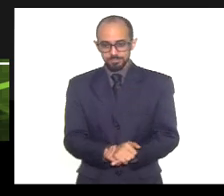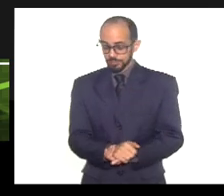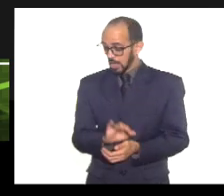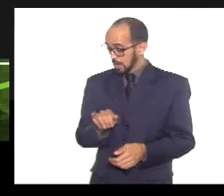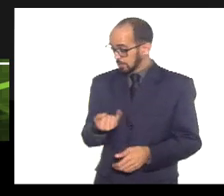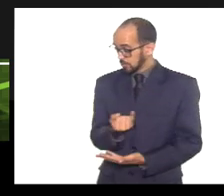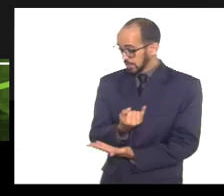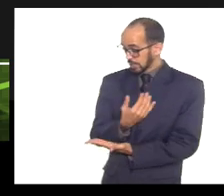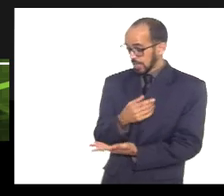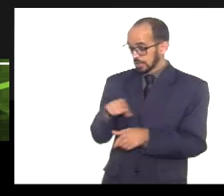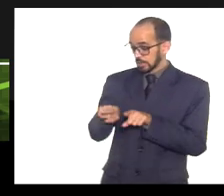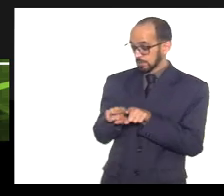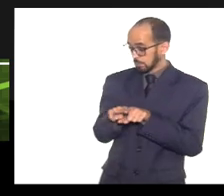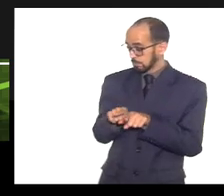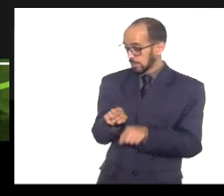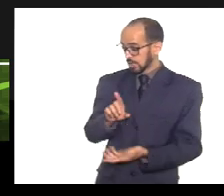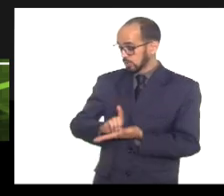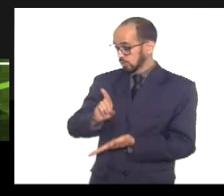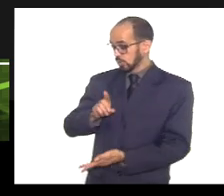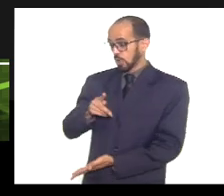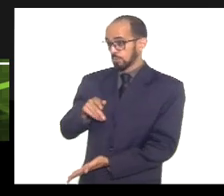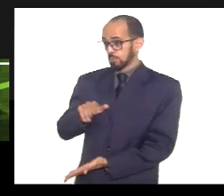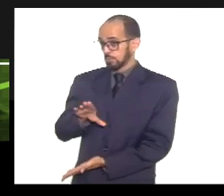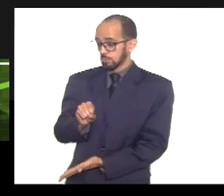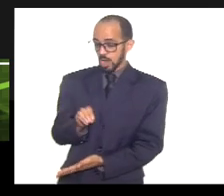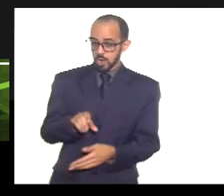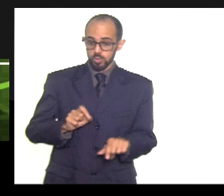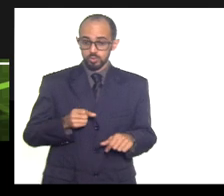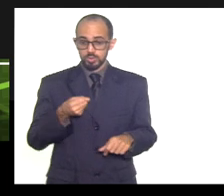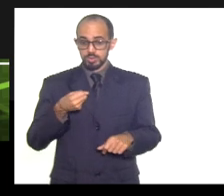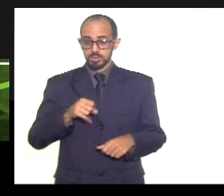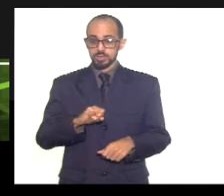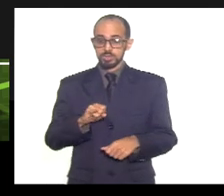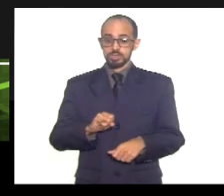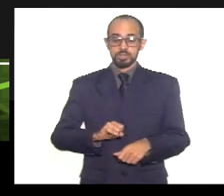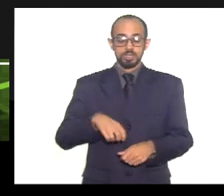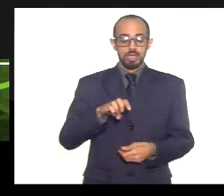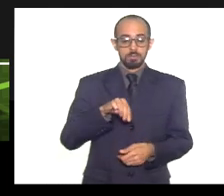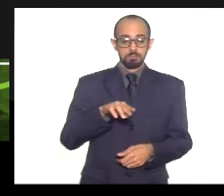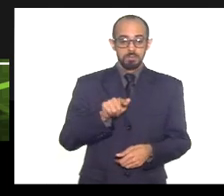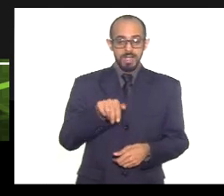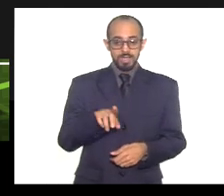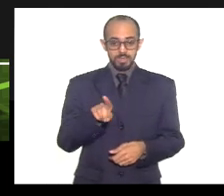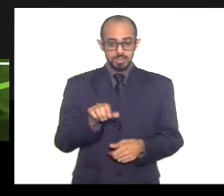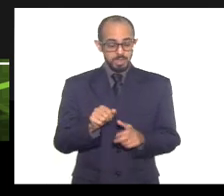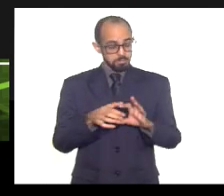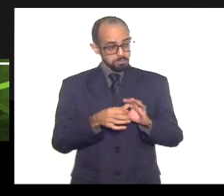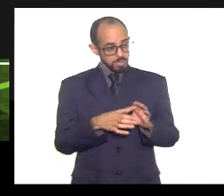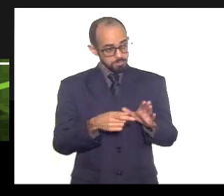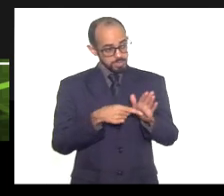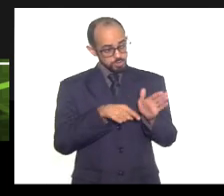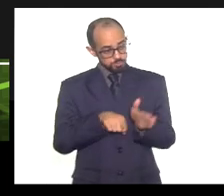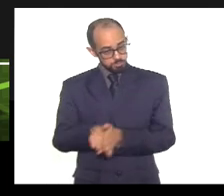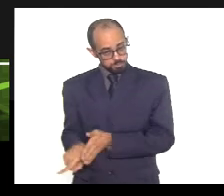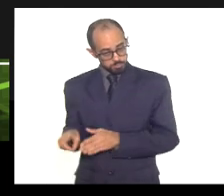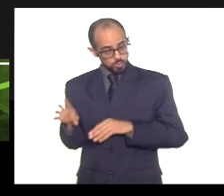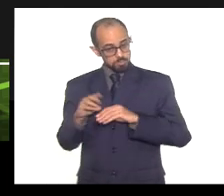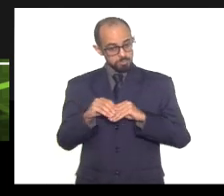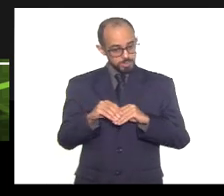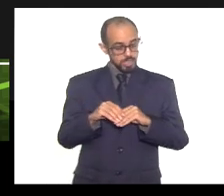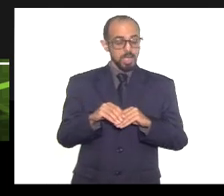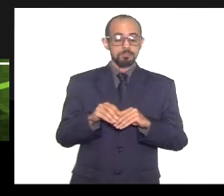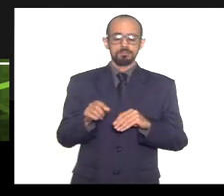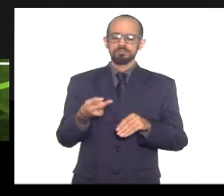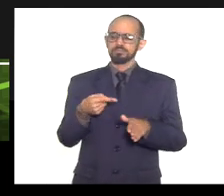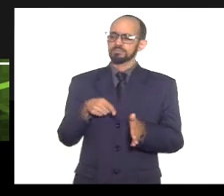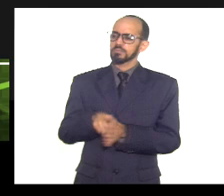Aproveitando, doutor Paulo, aqui, se a doutora Magda me permite uma carona na pergunta dela, essa